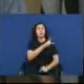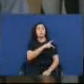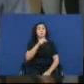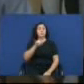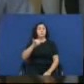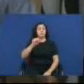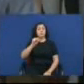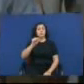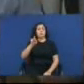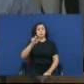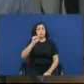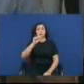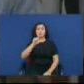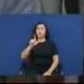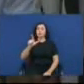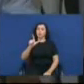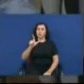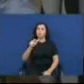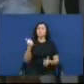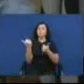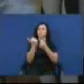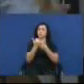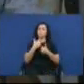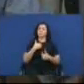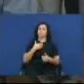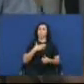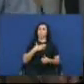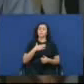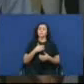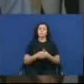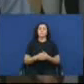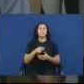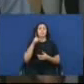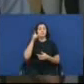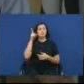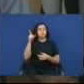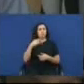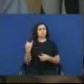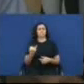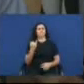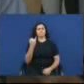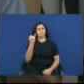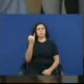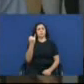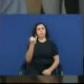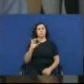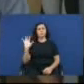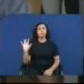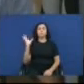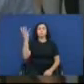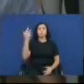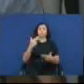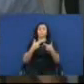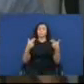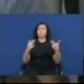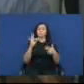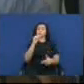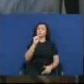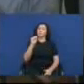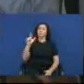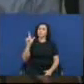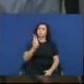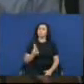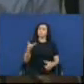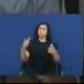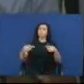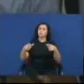professor Israel, que está na nossa assessoria aqui na Câmara, o fórum é sediado pela Faculdade de Artes de Limeira,